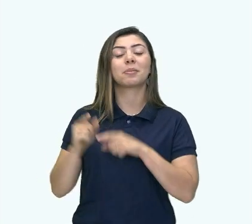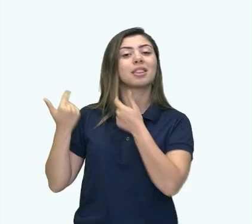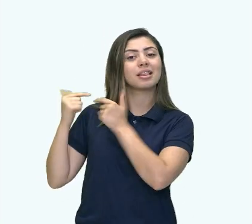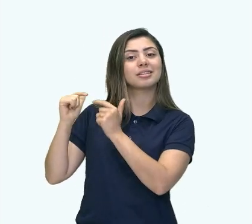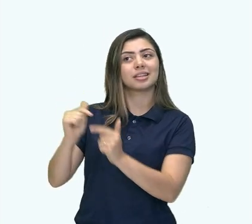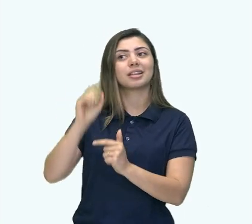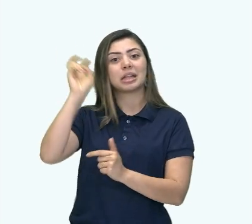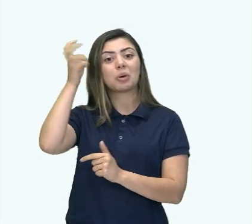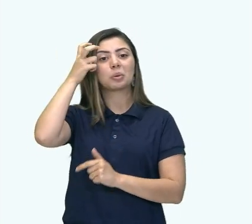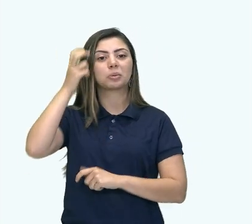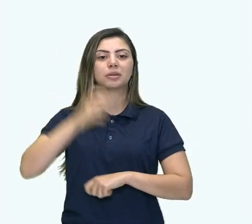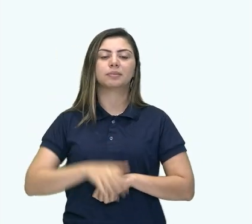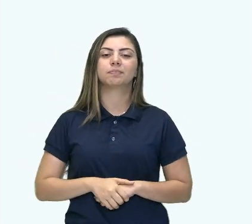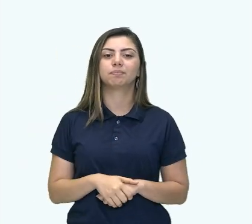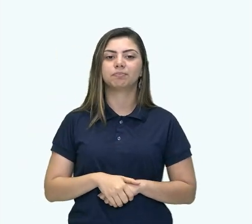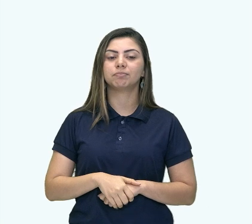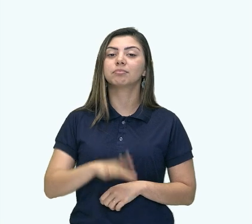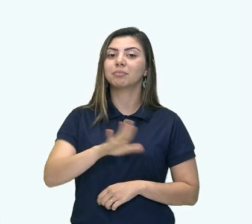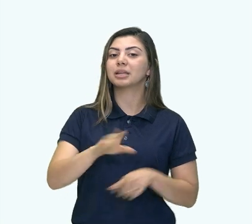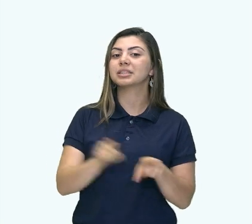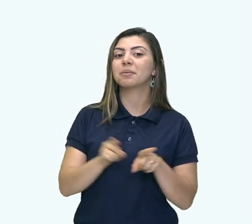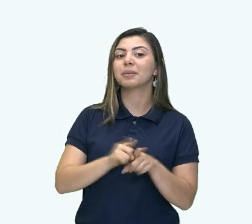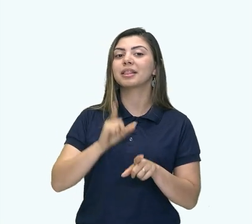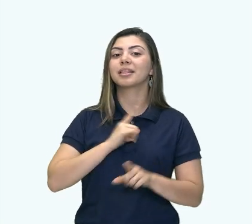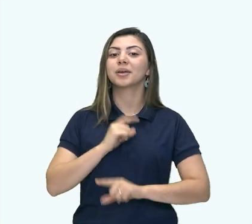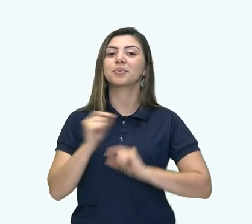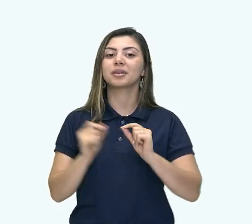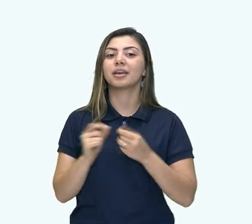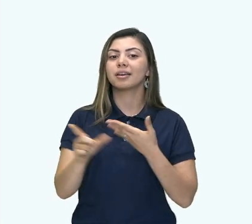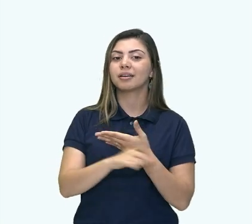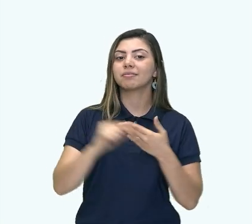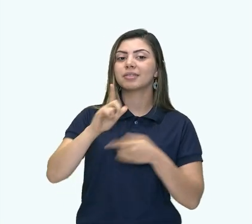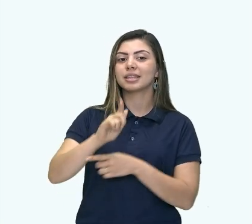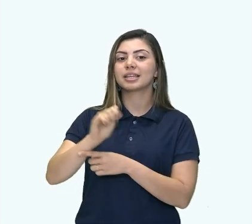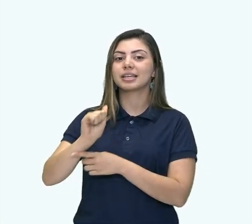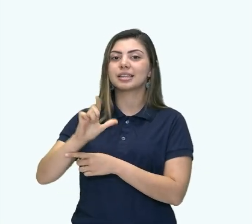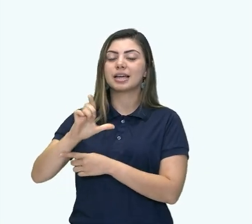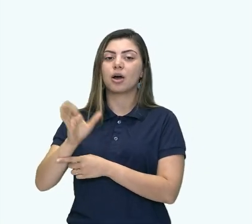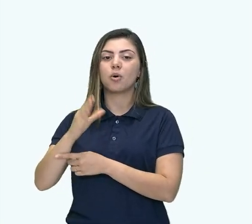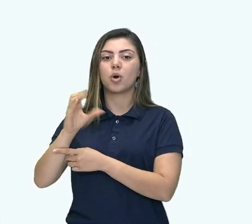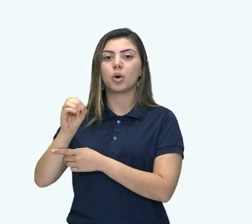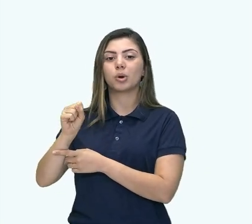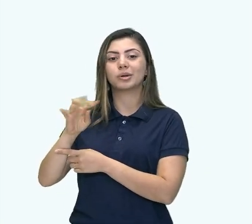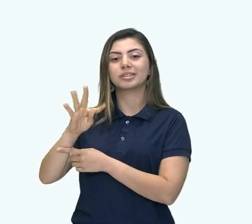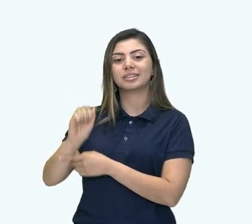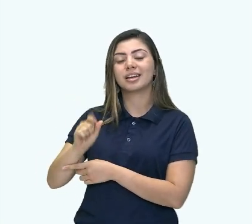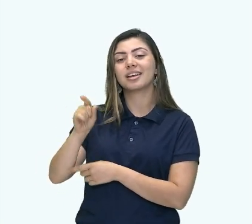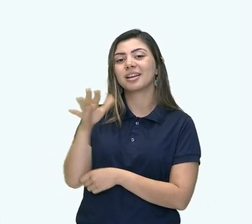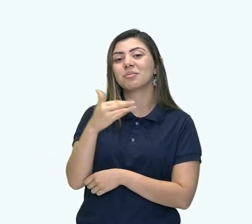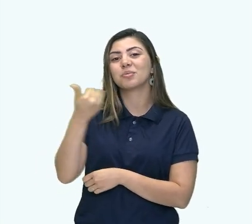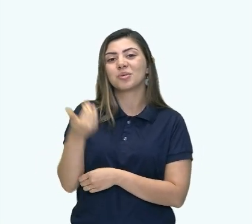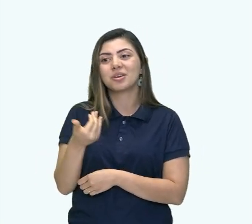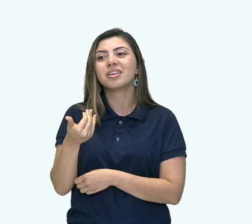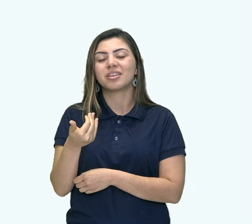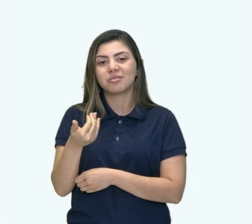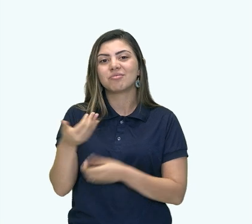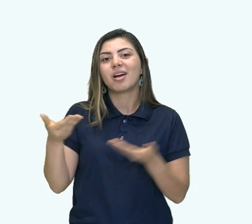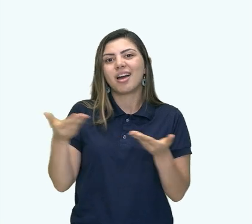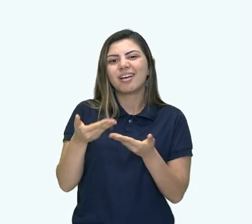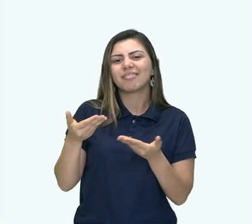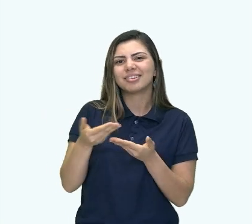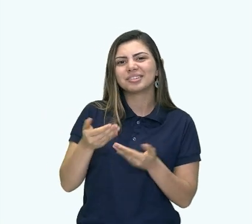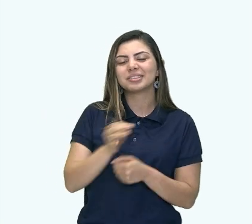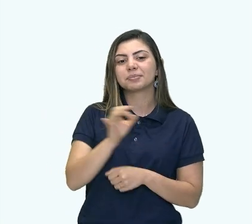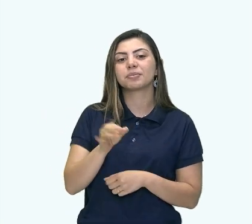cultura. E a nossa intérprete, a Gal Costa, faleceu recentemente, nasceu em 45 também na Bahia, uma